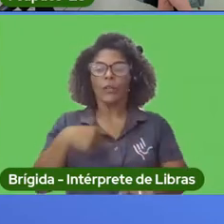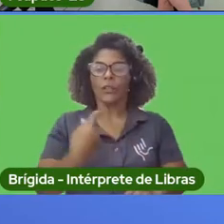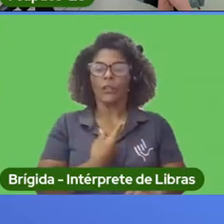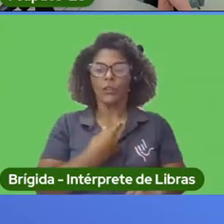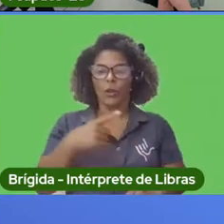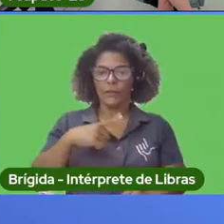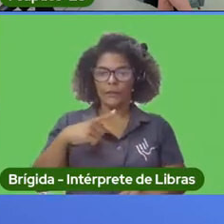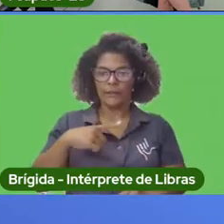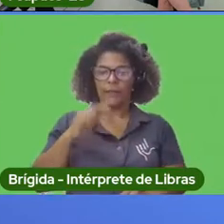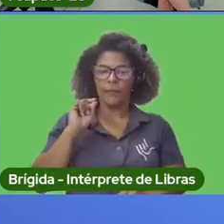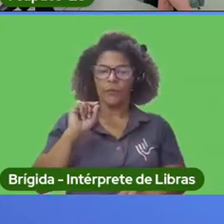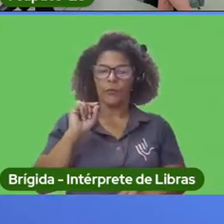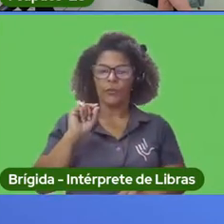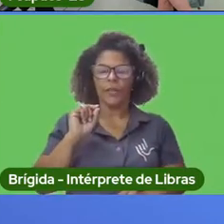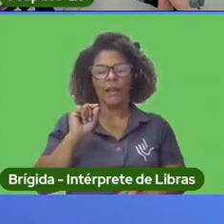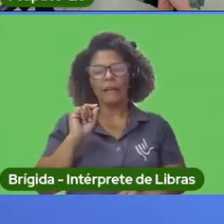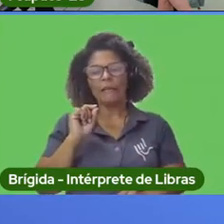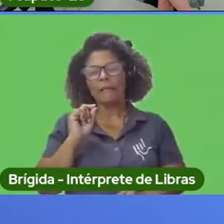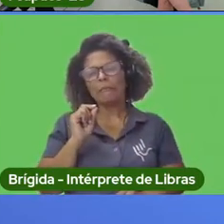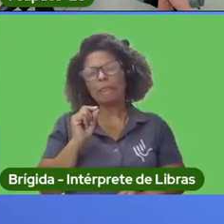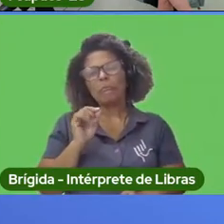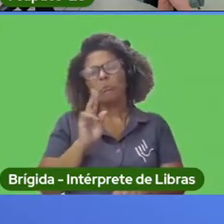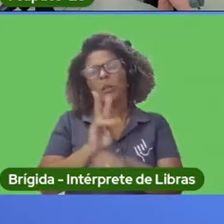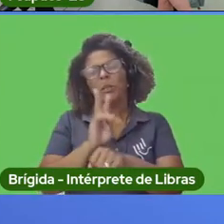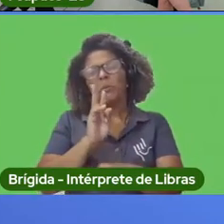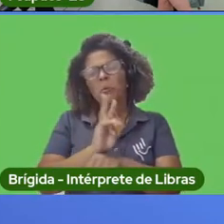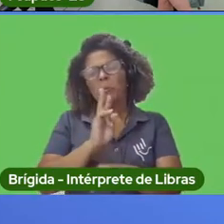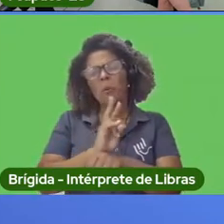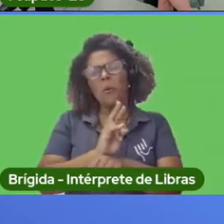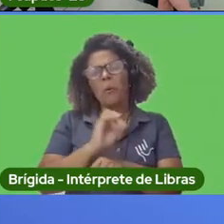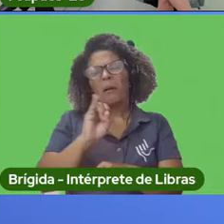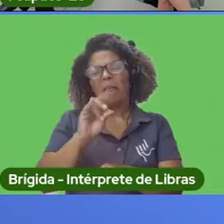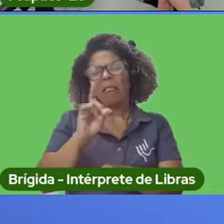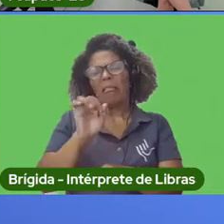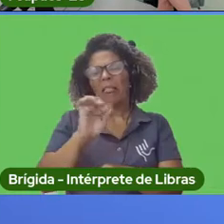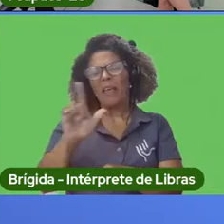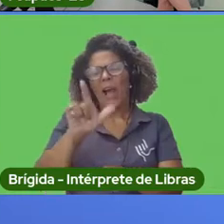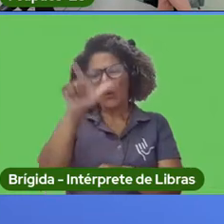que pressupôs um ideal típico,